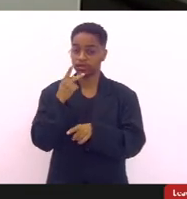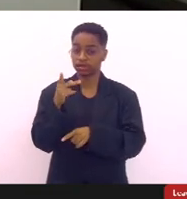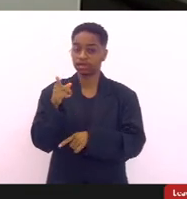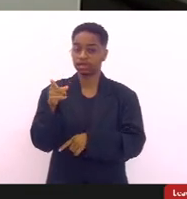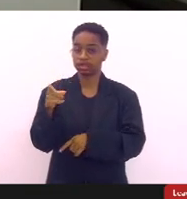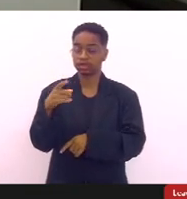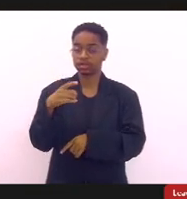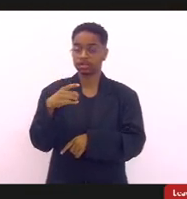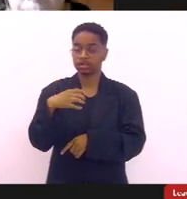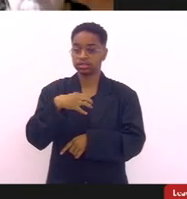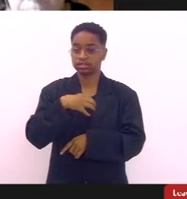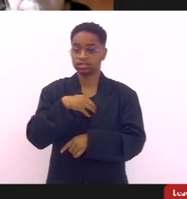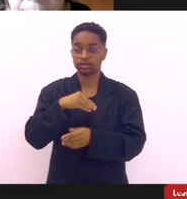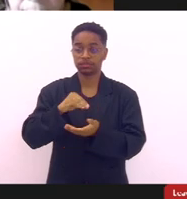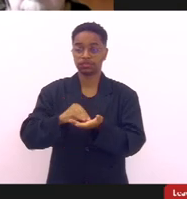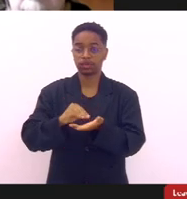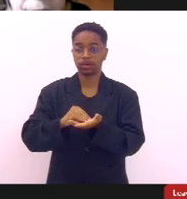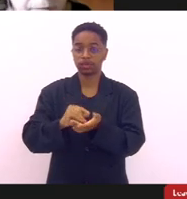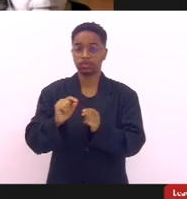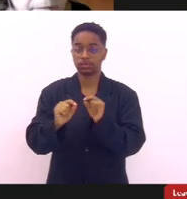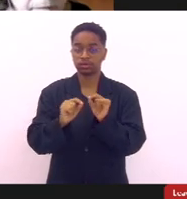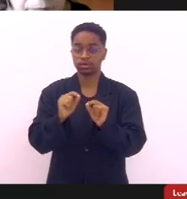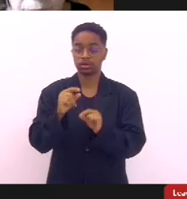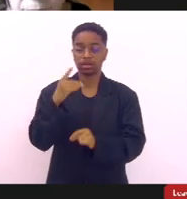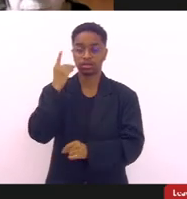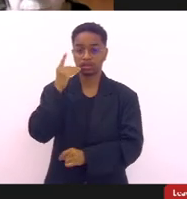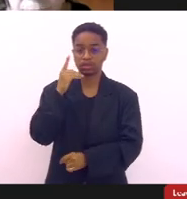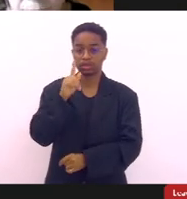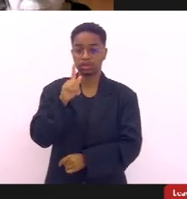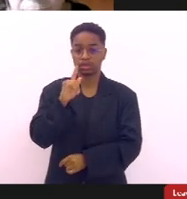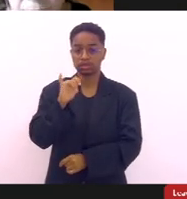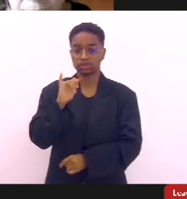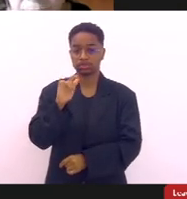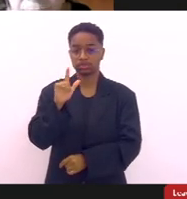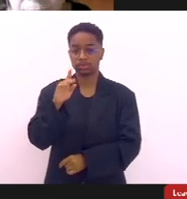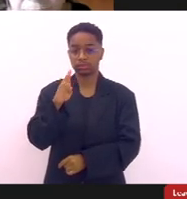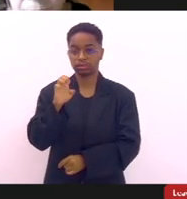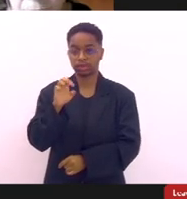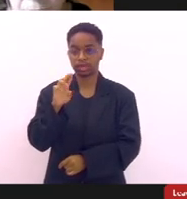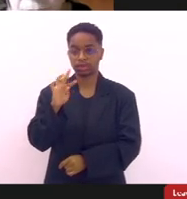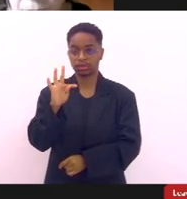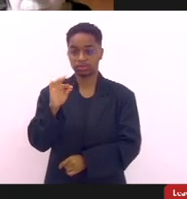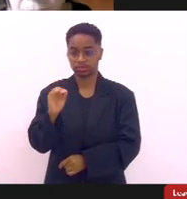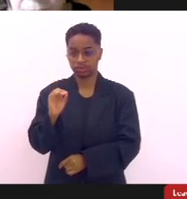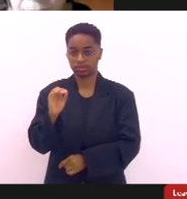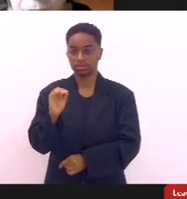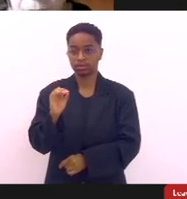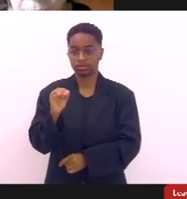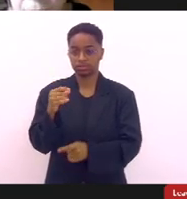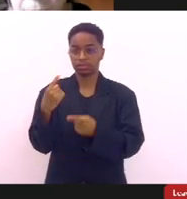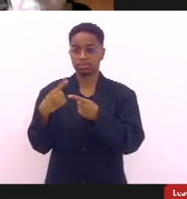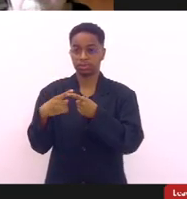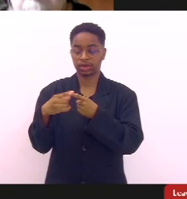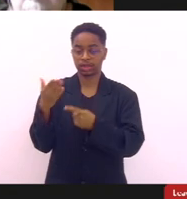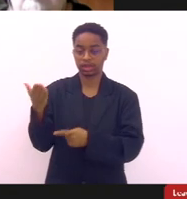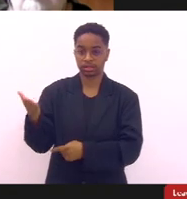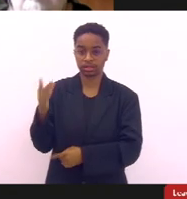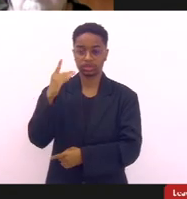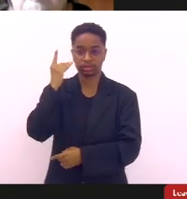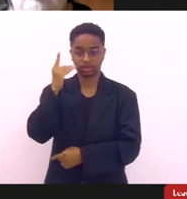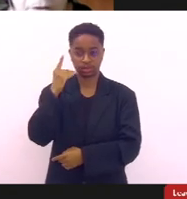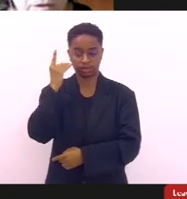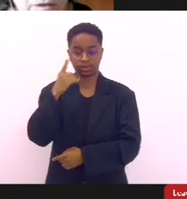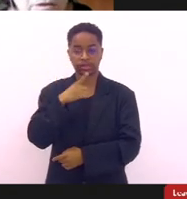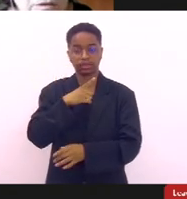nesse parlamento, que é o deputado Gilberto Palmares. O deputado Gilberto Palmares, ele tem